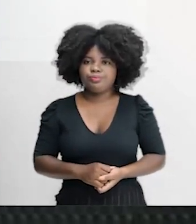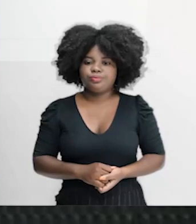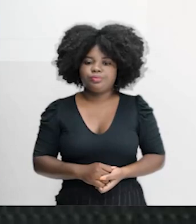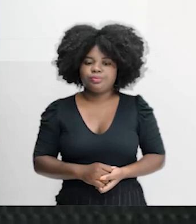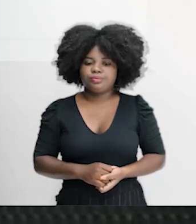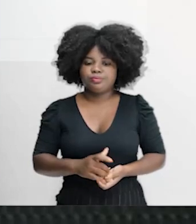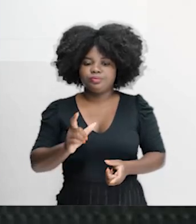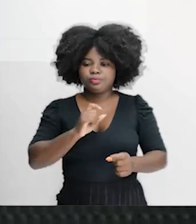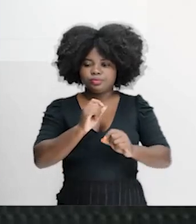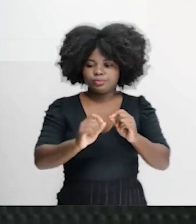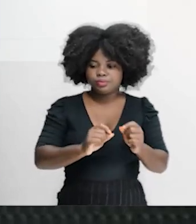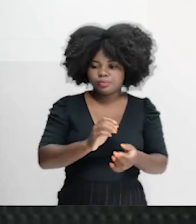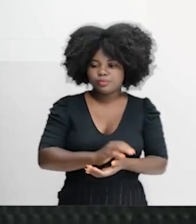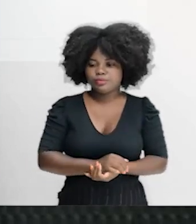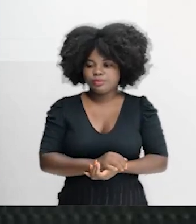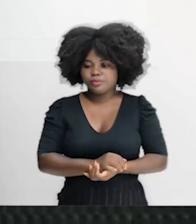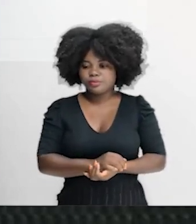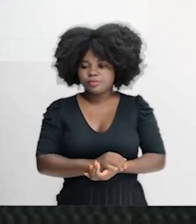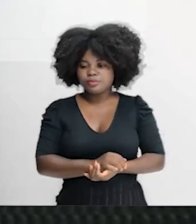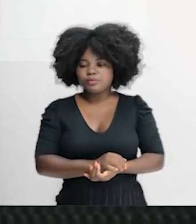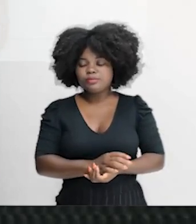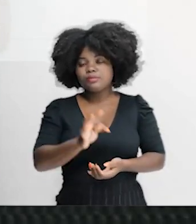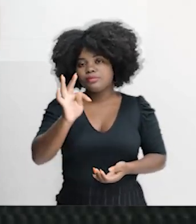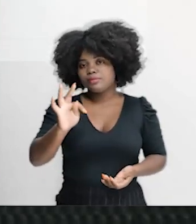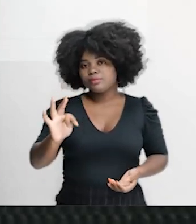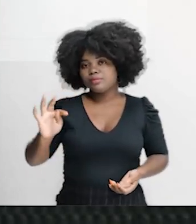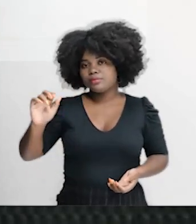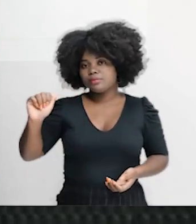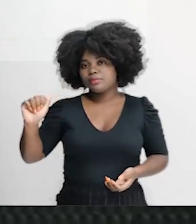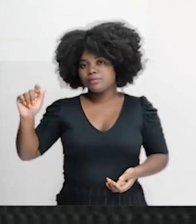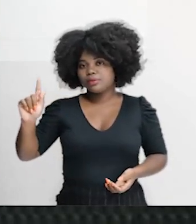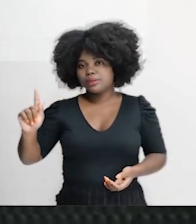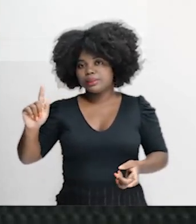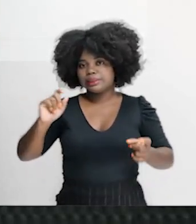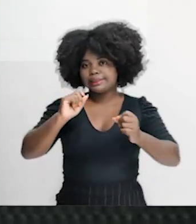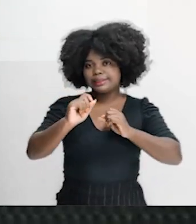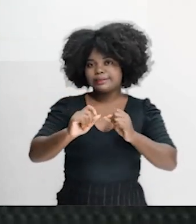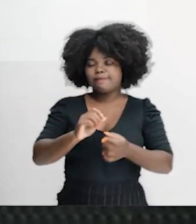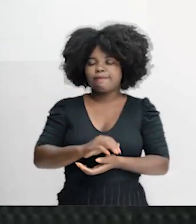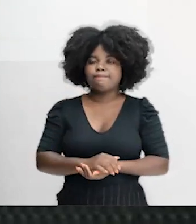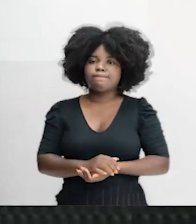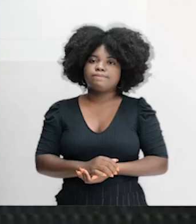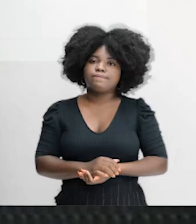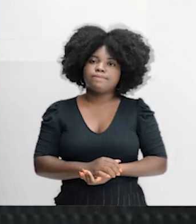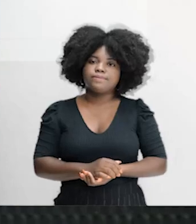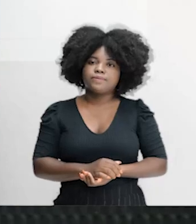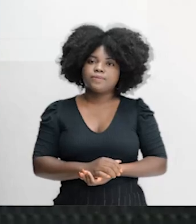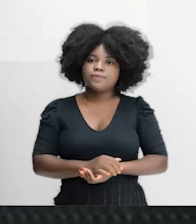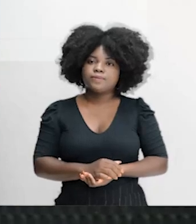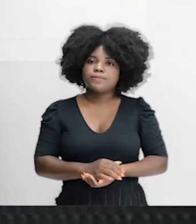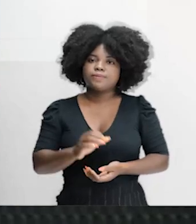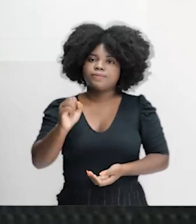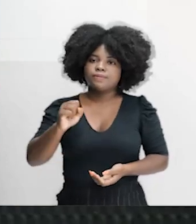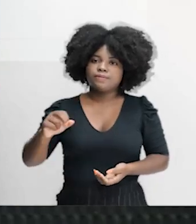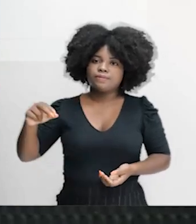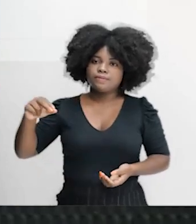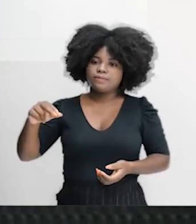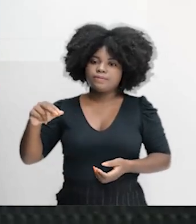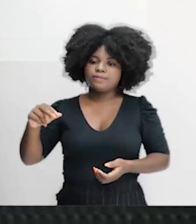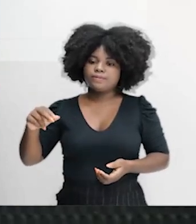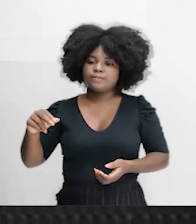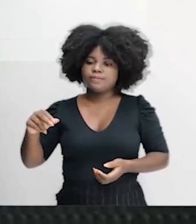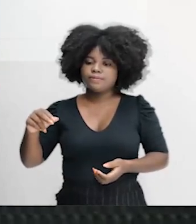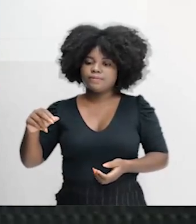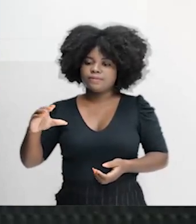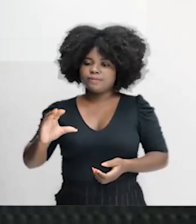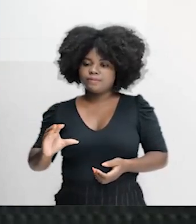continua uma definição, né? Temos que a tangente, primeira coisa que a gente tem que saber, que a tangente é o seno sobre o cosseno.